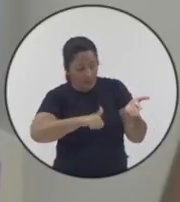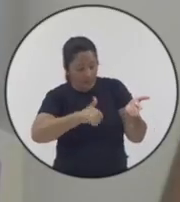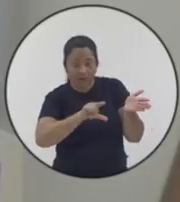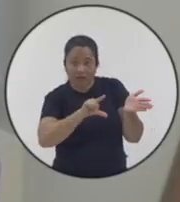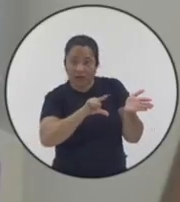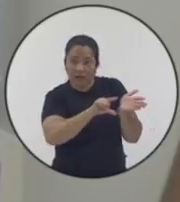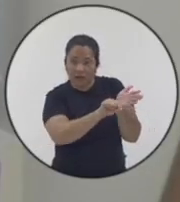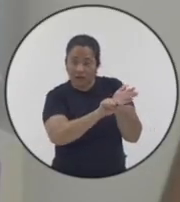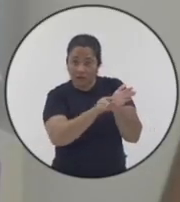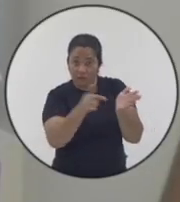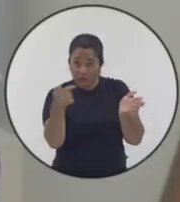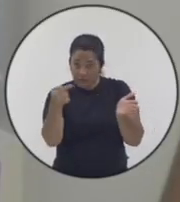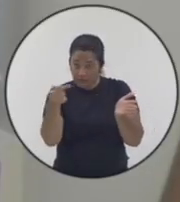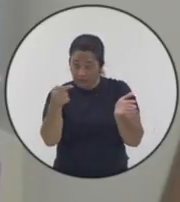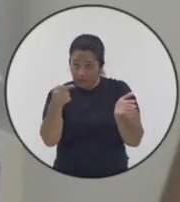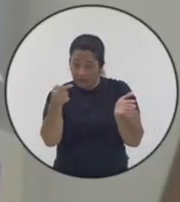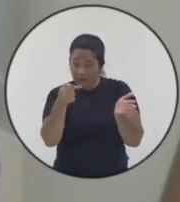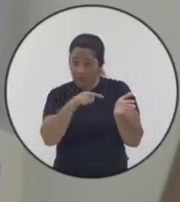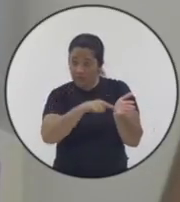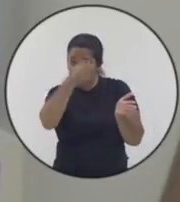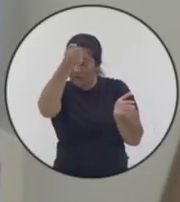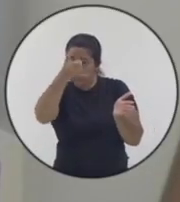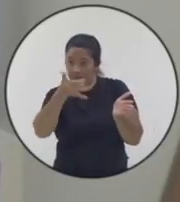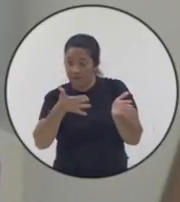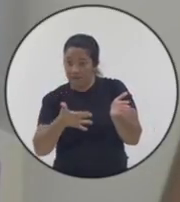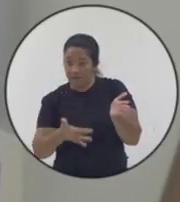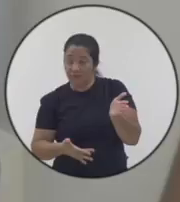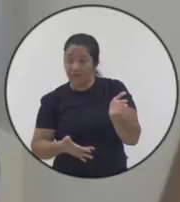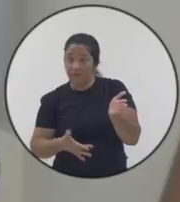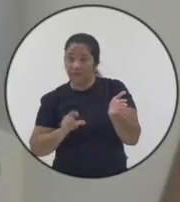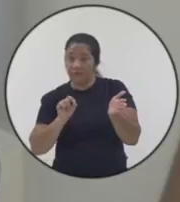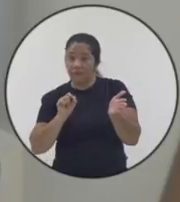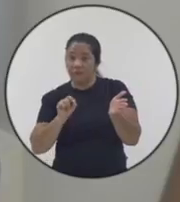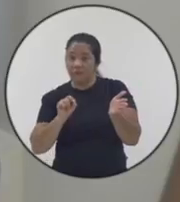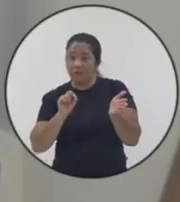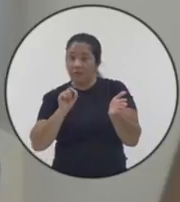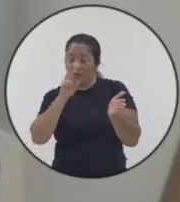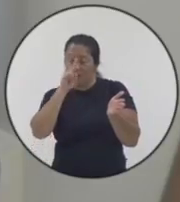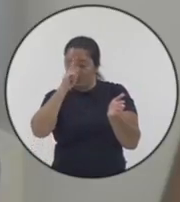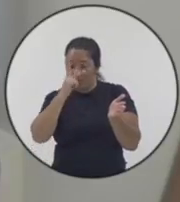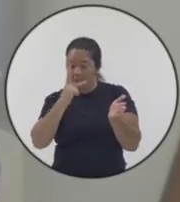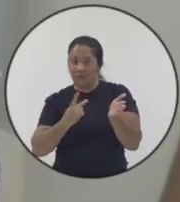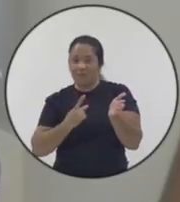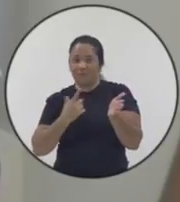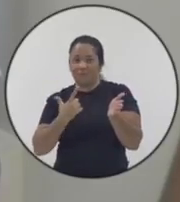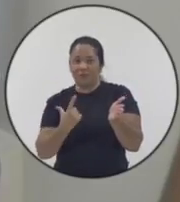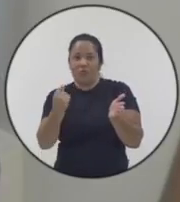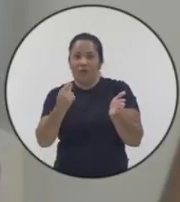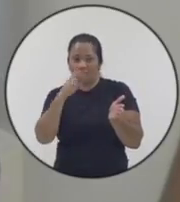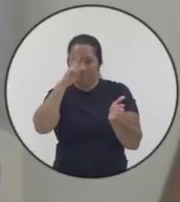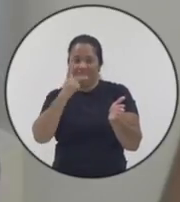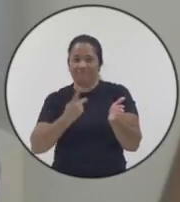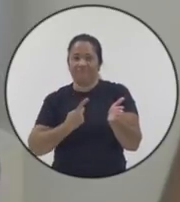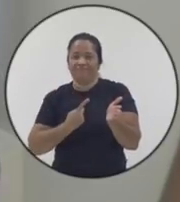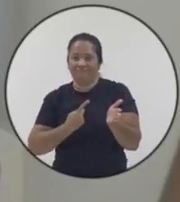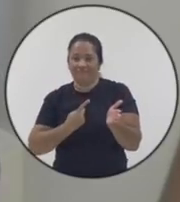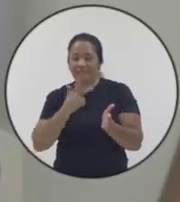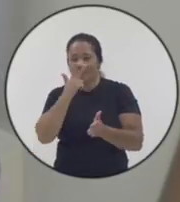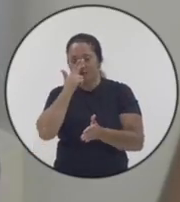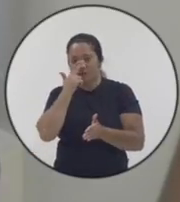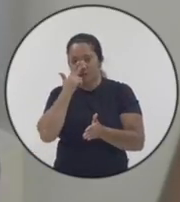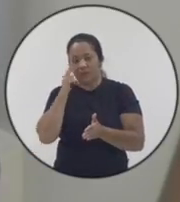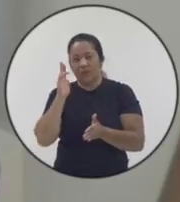7 dessa resolução, ele se refere à questão da autodeterminação. E a gente acha, no movimento, que vai ser